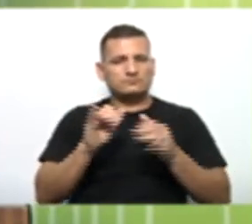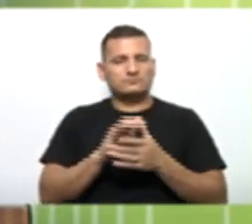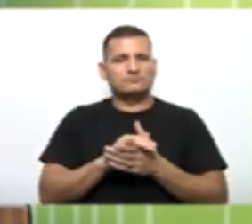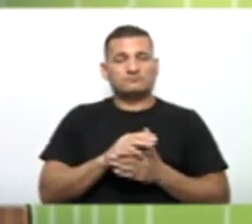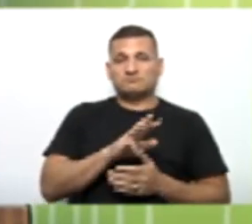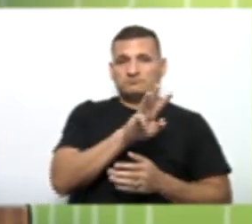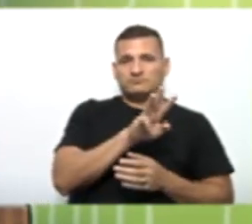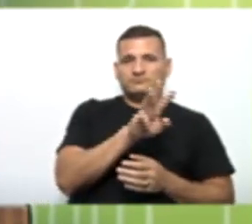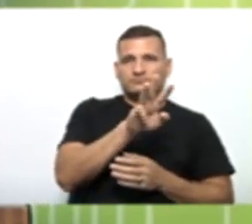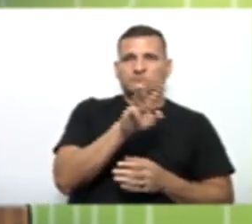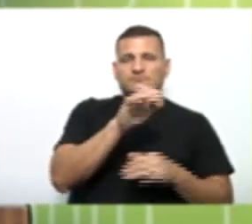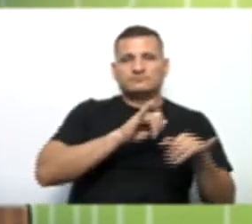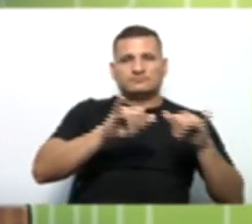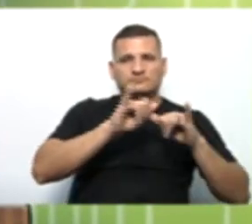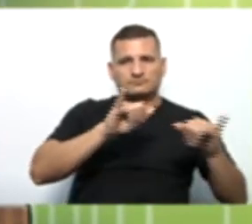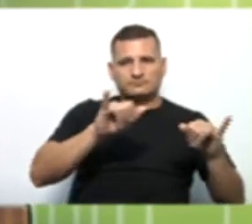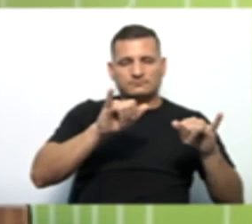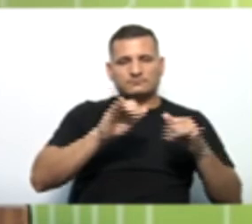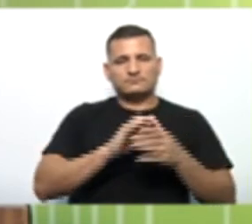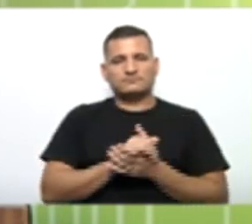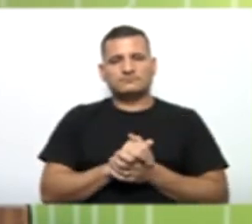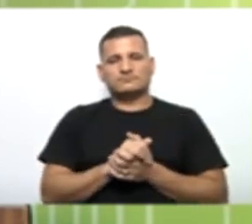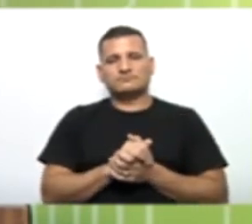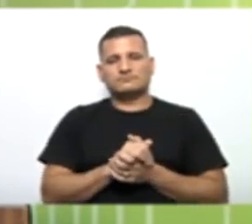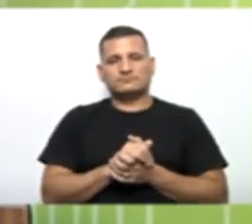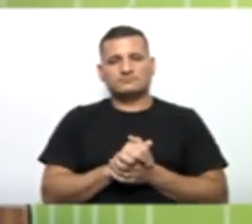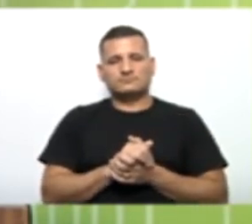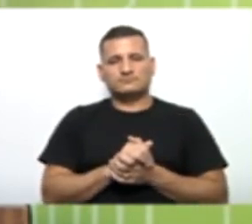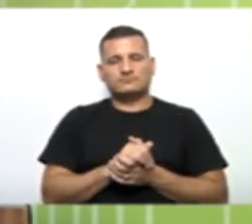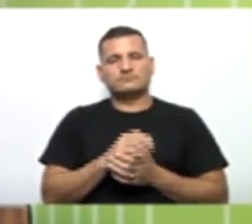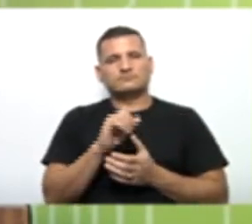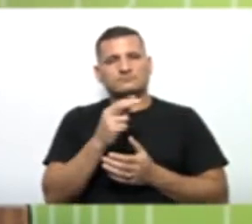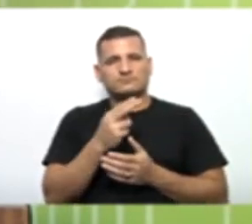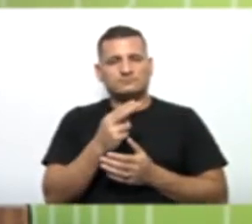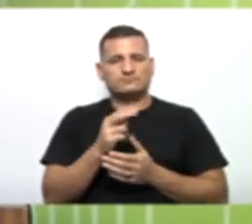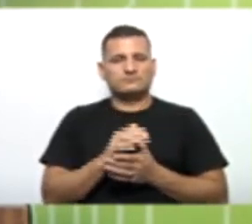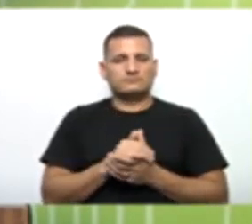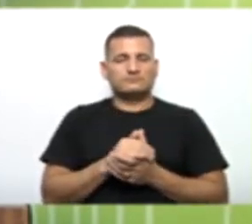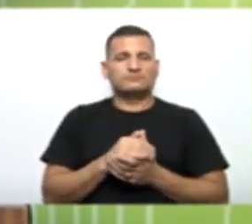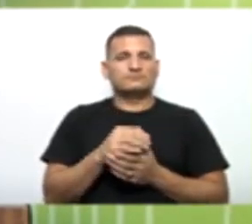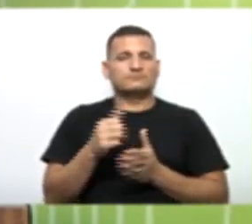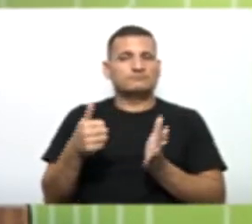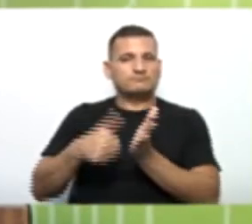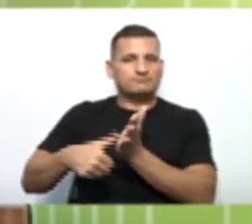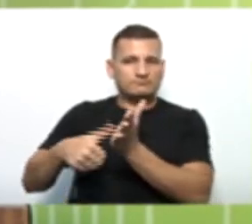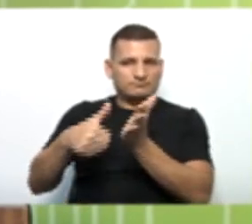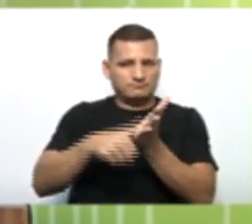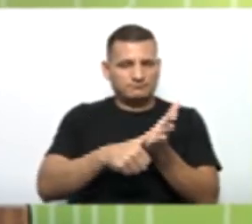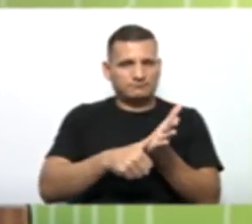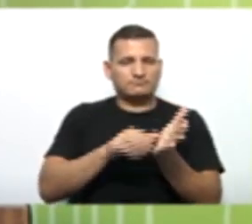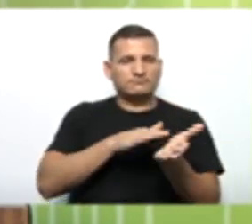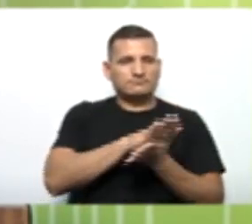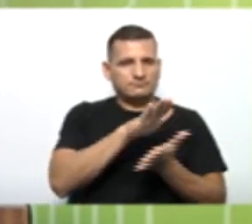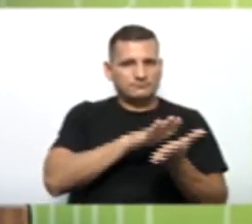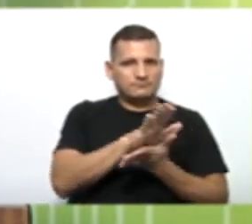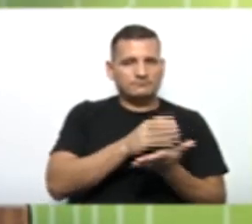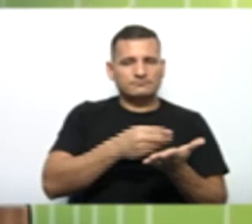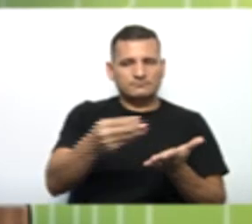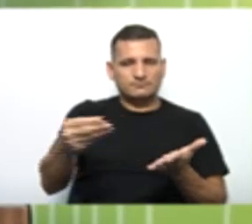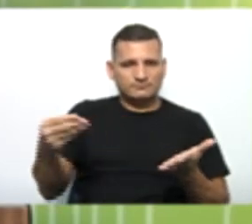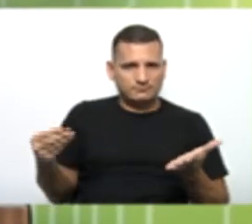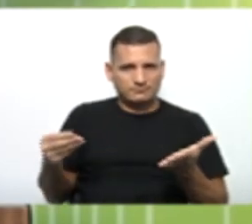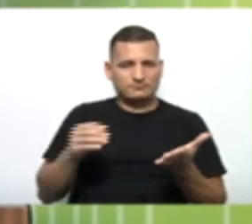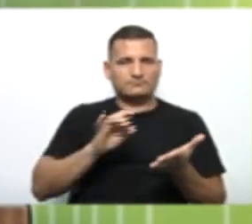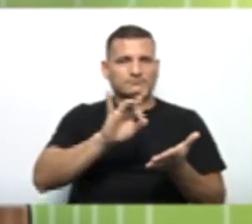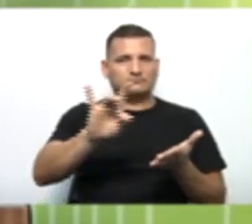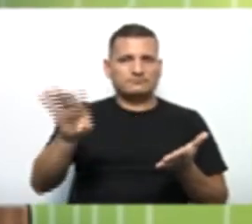divulgado no site da cooperativa ele vai ser entregue né aos cooperados né vocês vão imprimirmos e vão